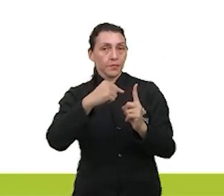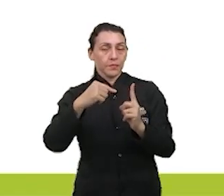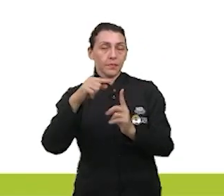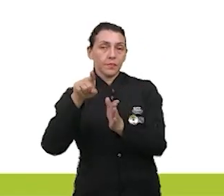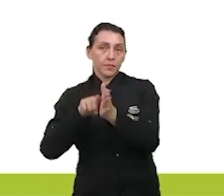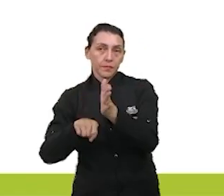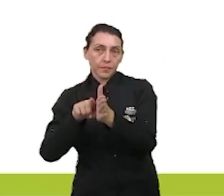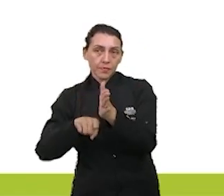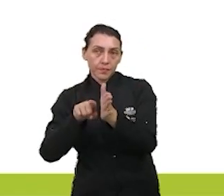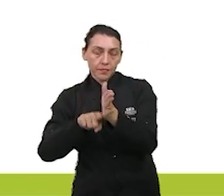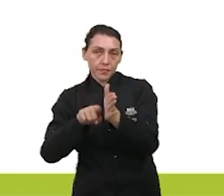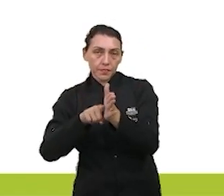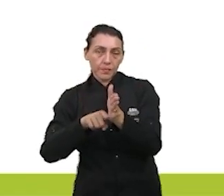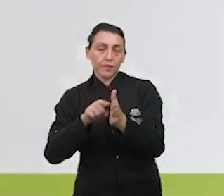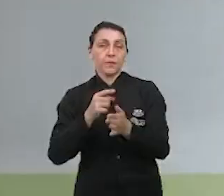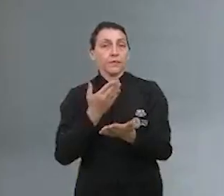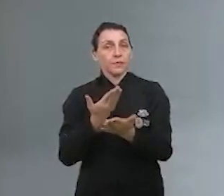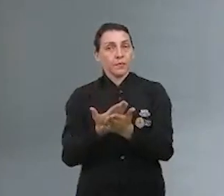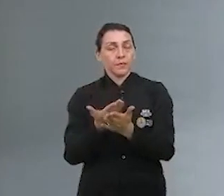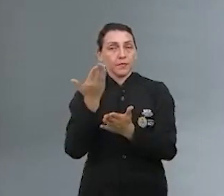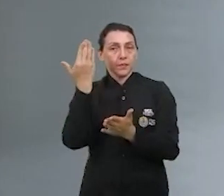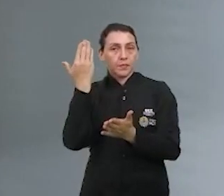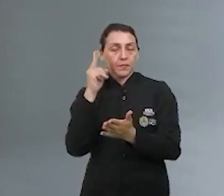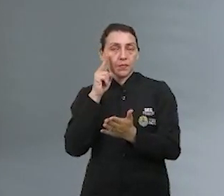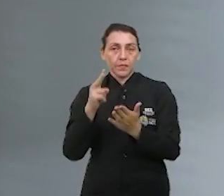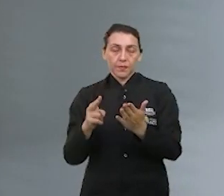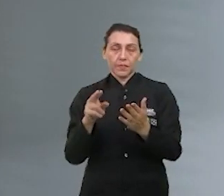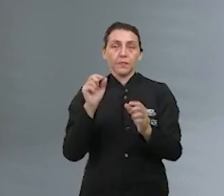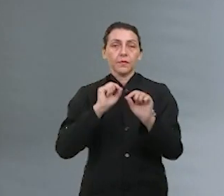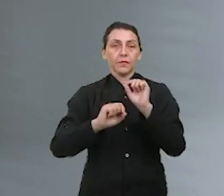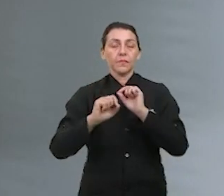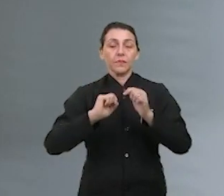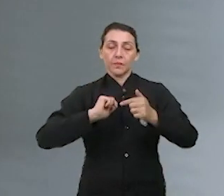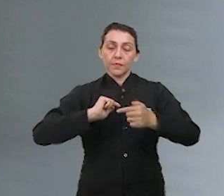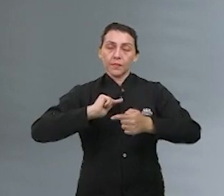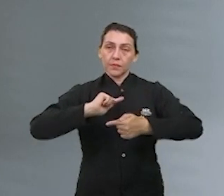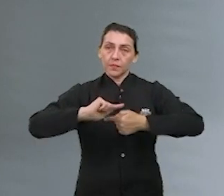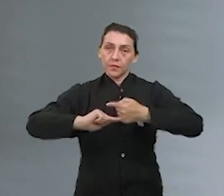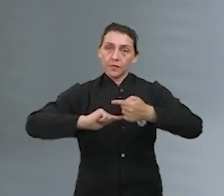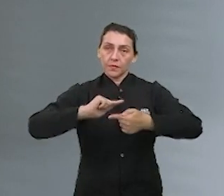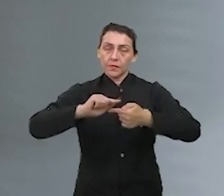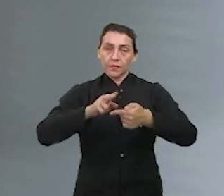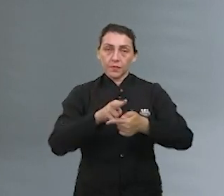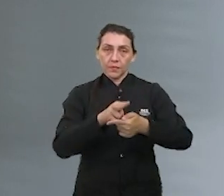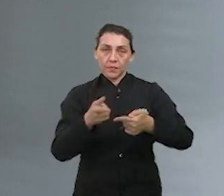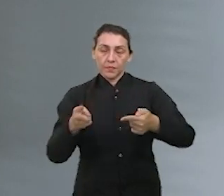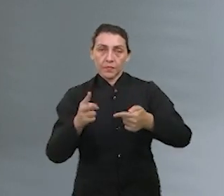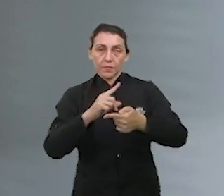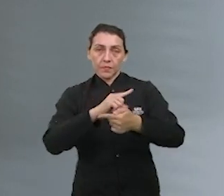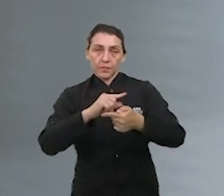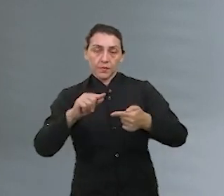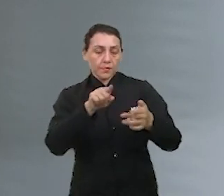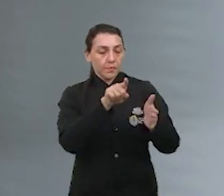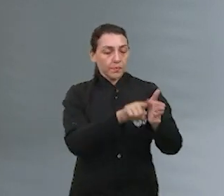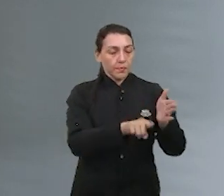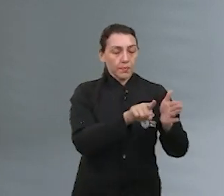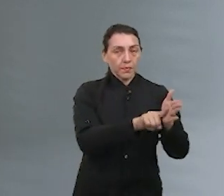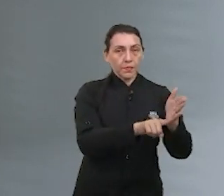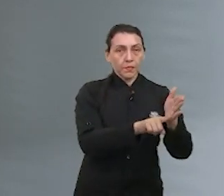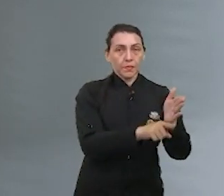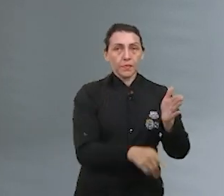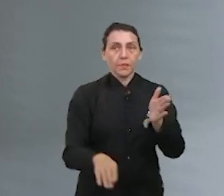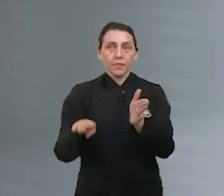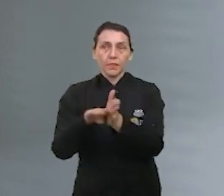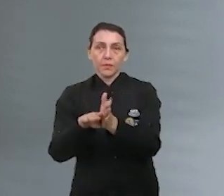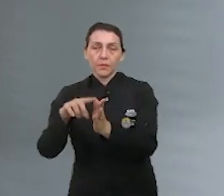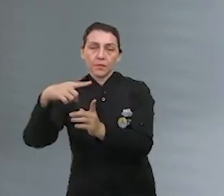pelo negativo. E na aula passada nós vimos em relação ao gerador, que é o inverso. Ele sai do negativo e passa pelo